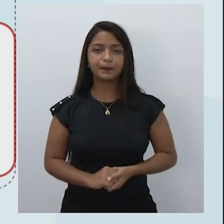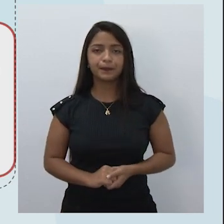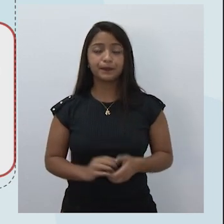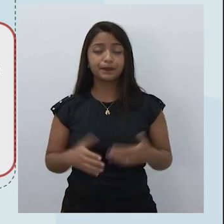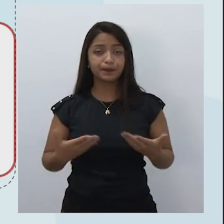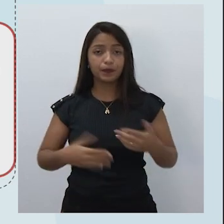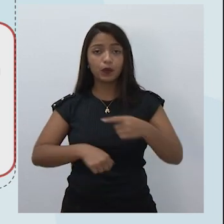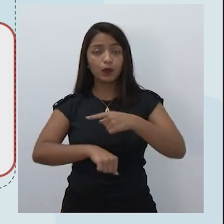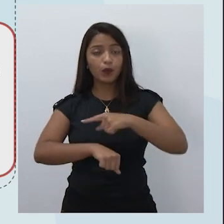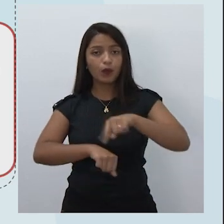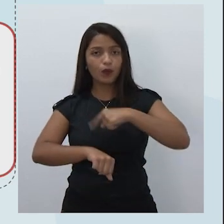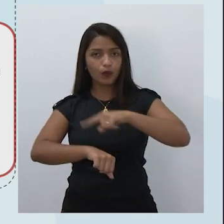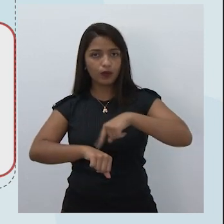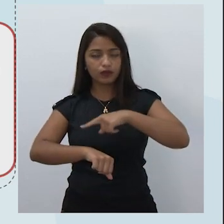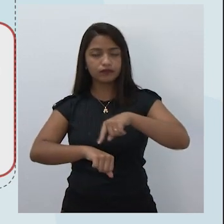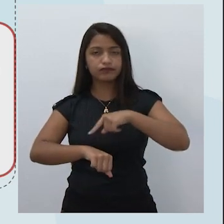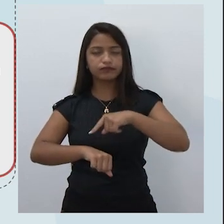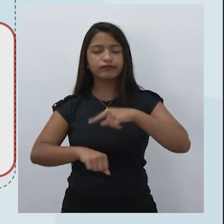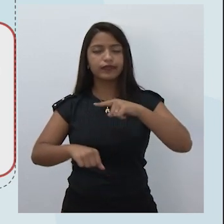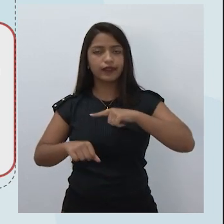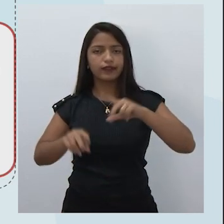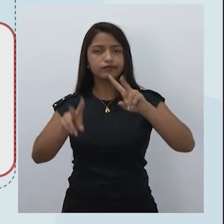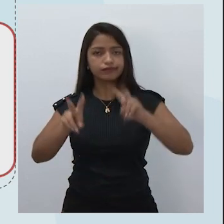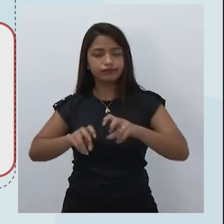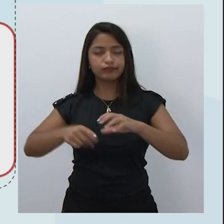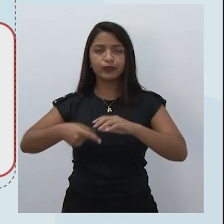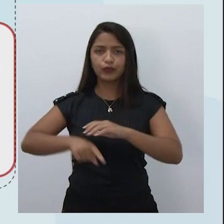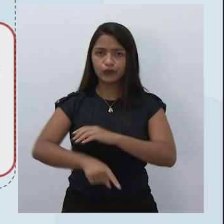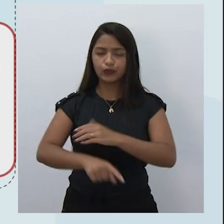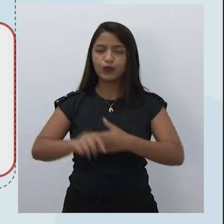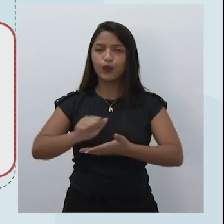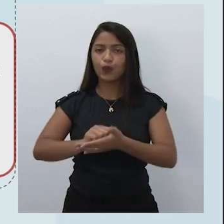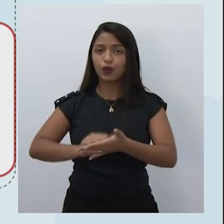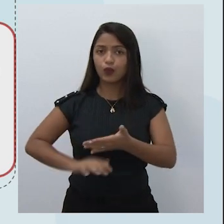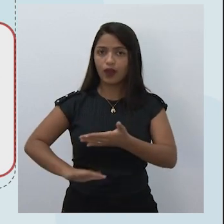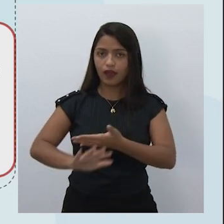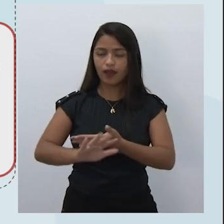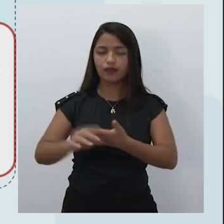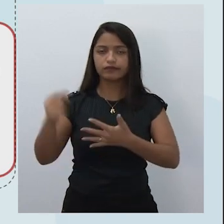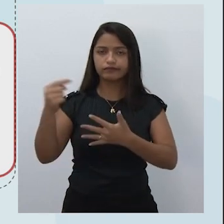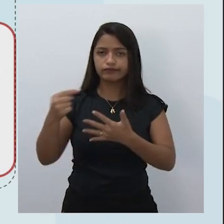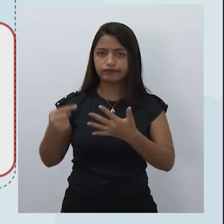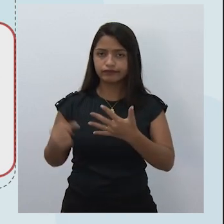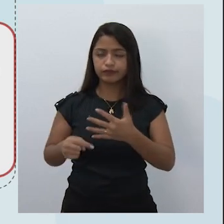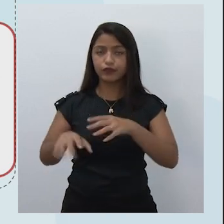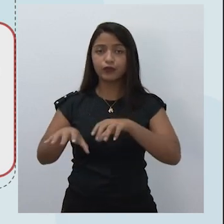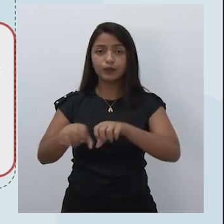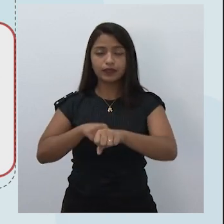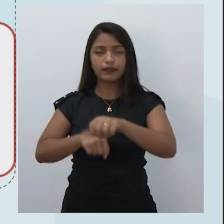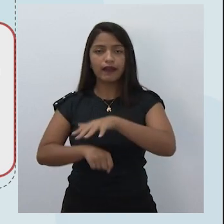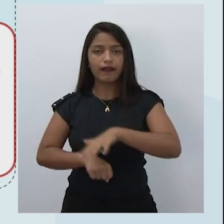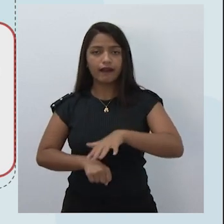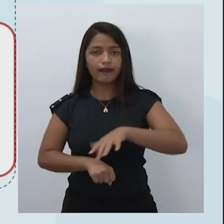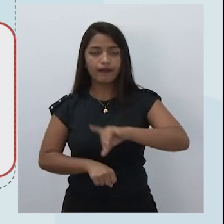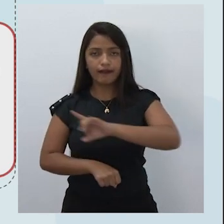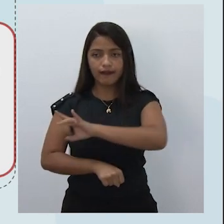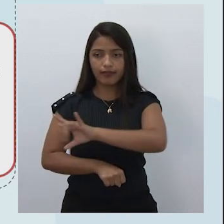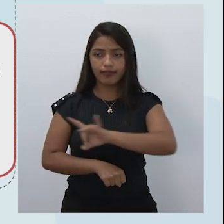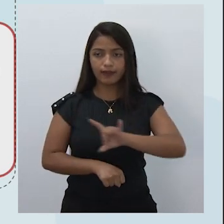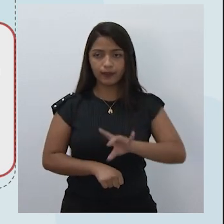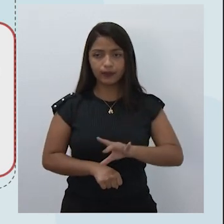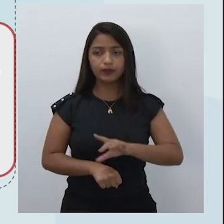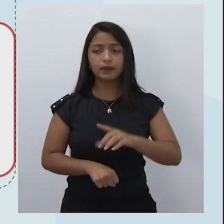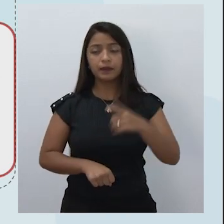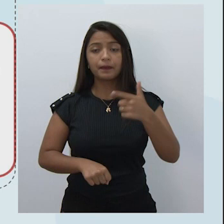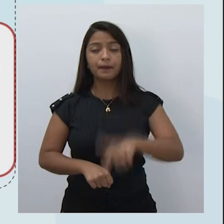na carga horária, além do aprofundamento curricular, que são os itinerários formativos por área ou EPT, nós